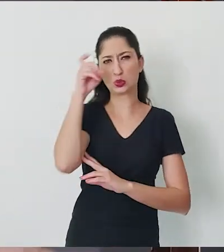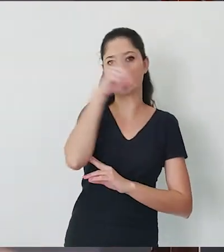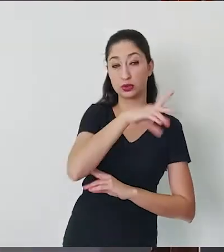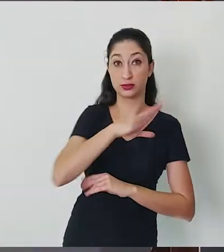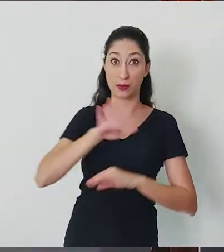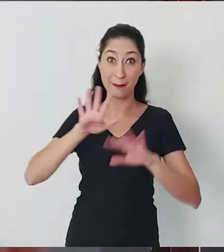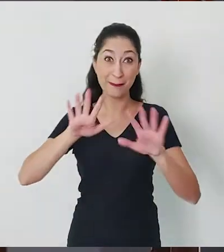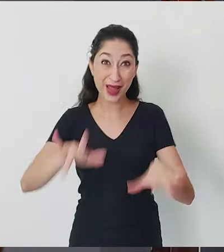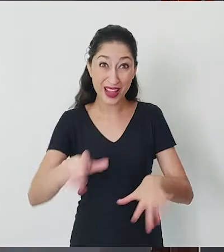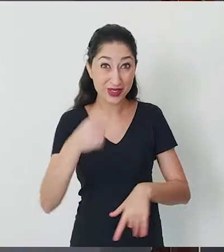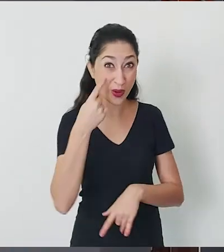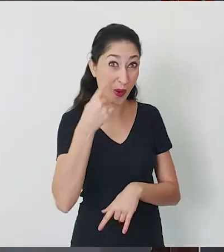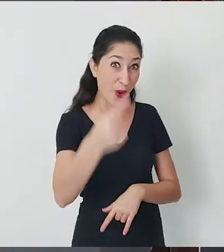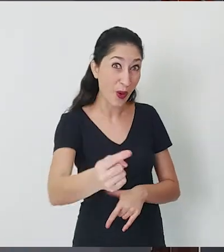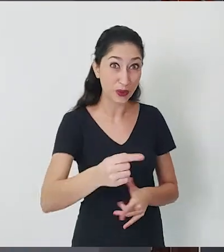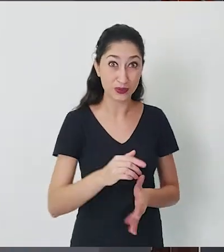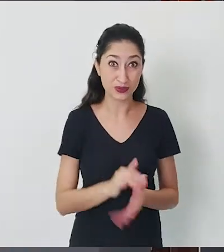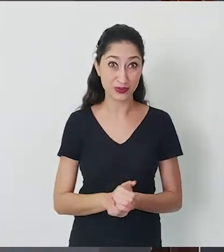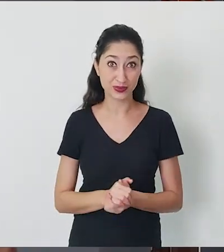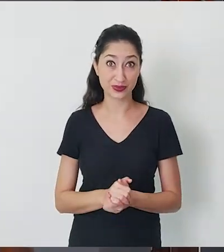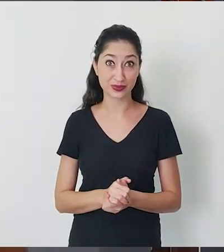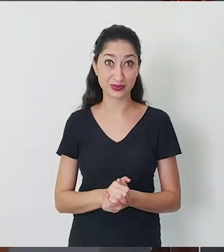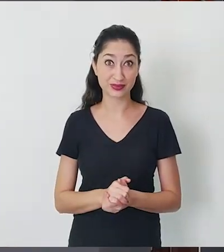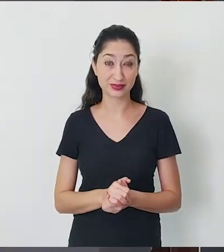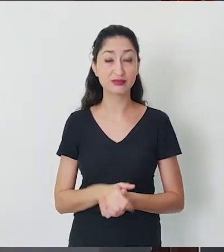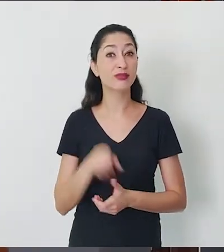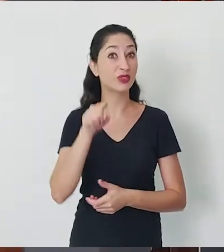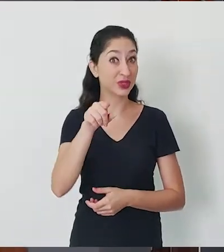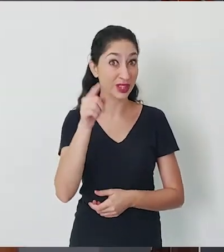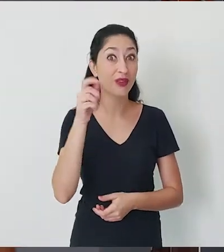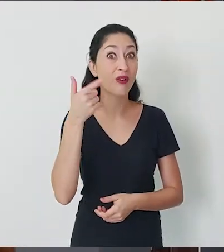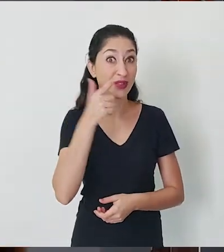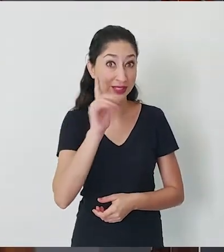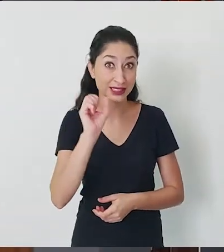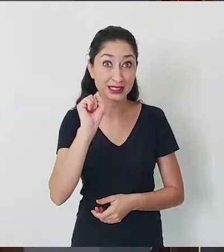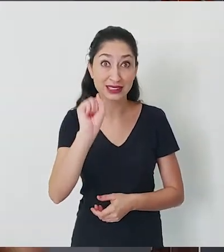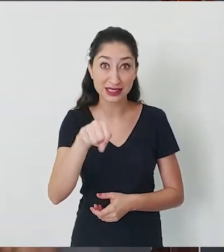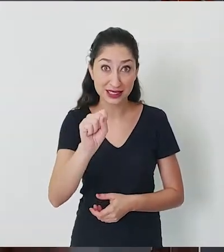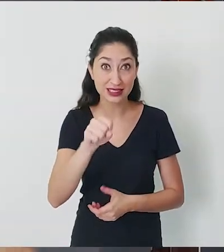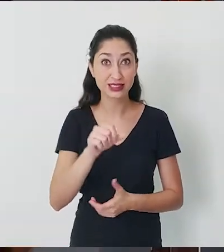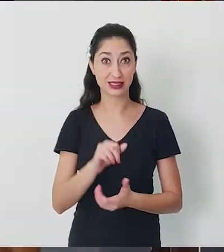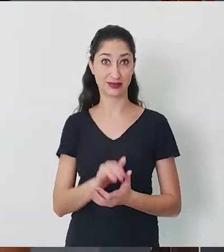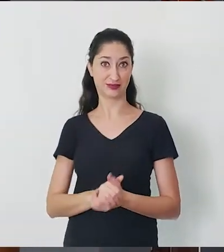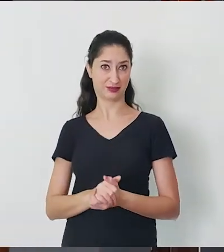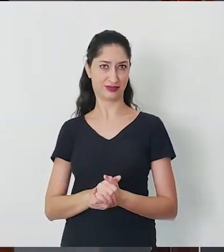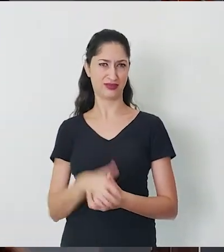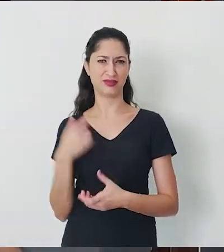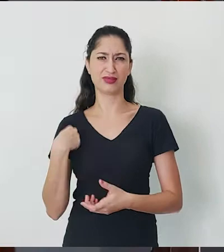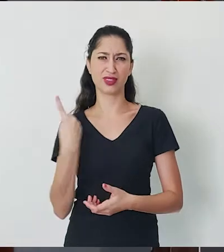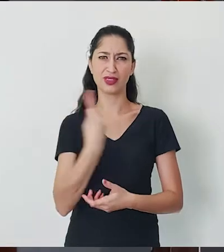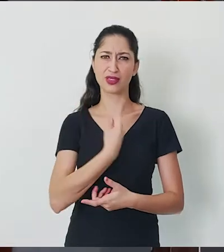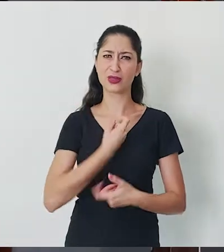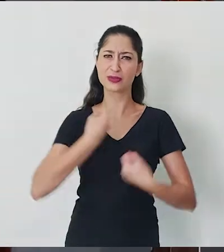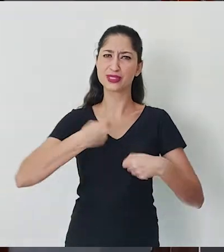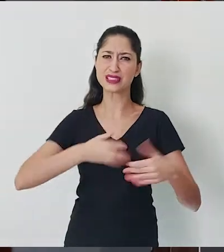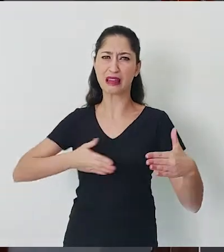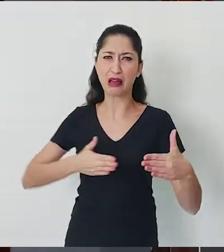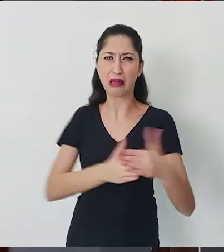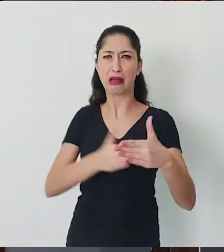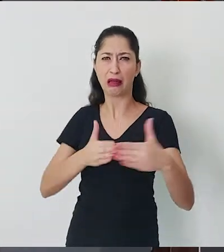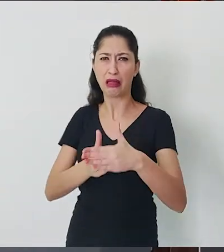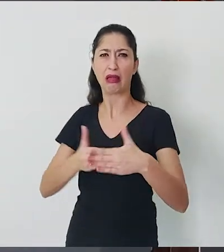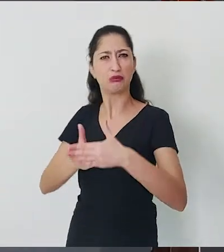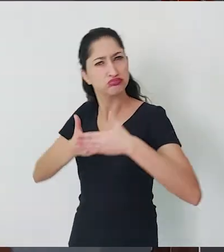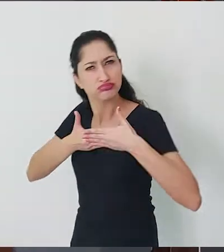muita dificuldade. Mas deixa eu te contar, sim, você consegue. É muito importante a gente quebrar